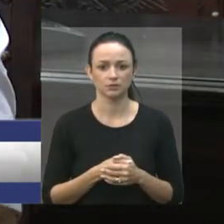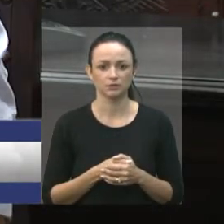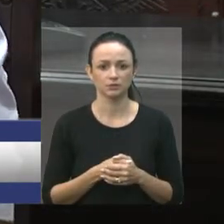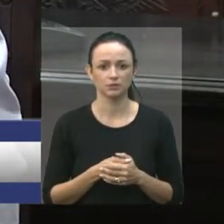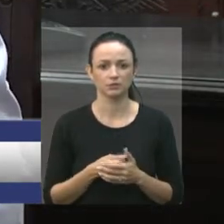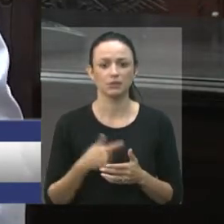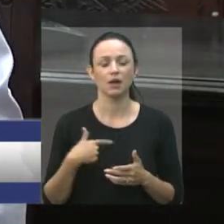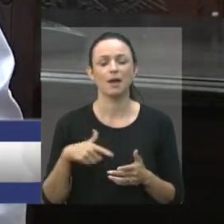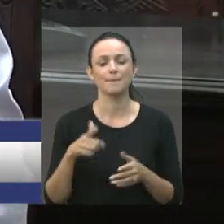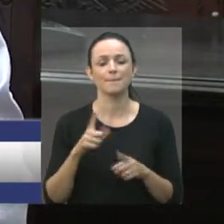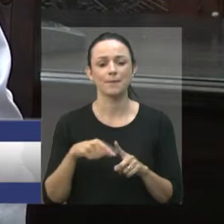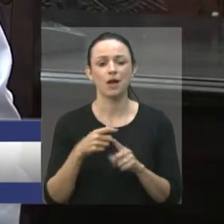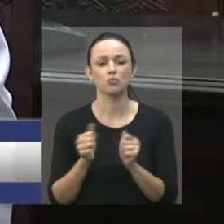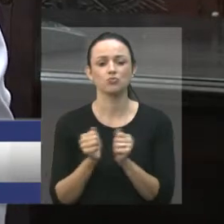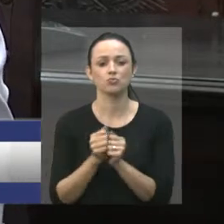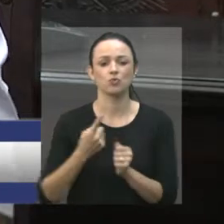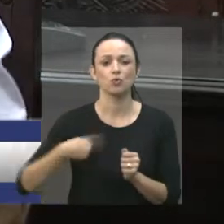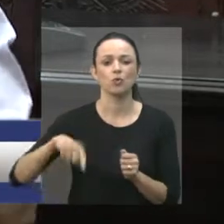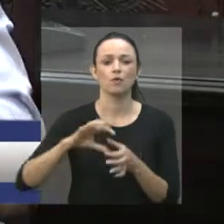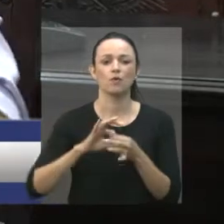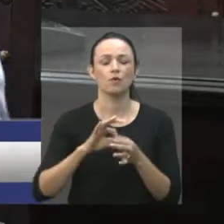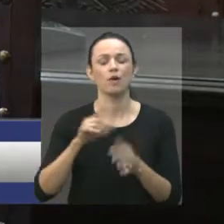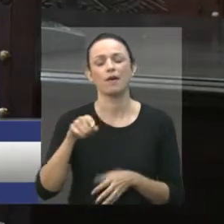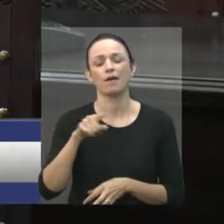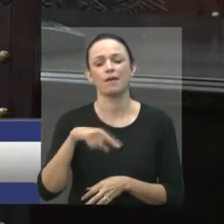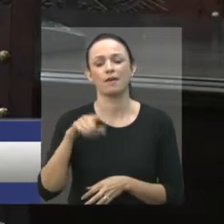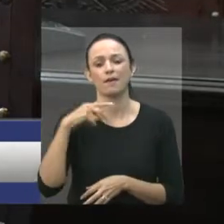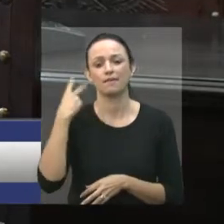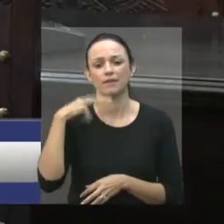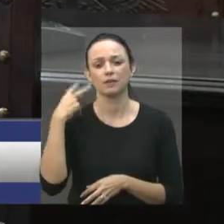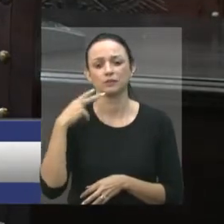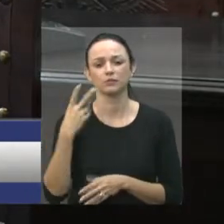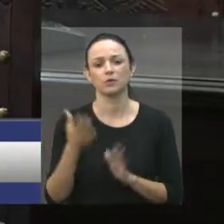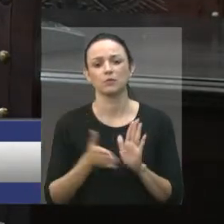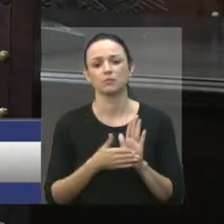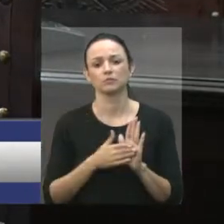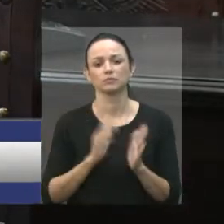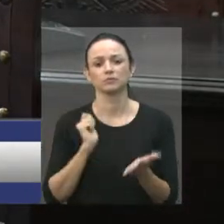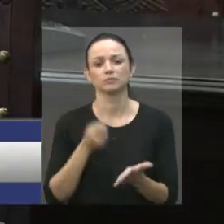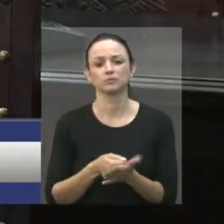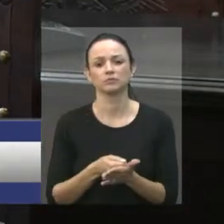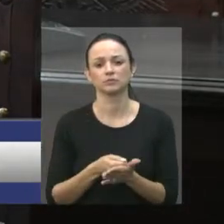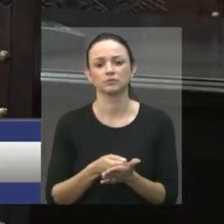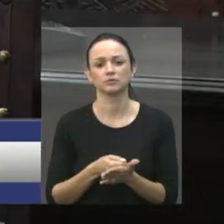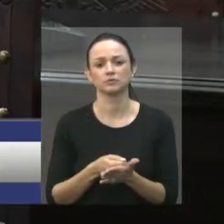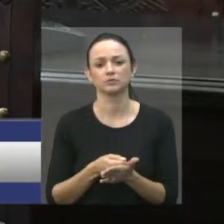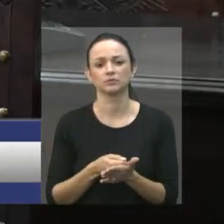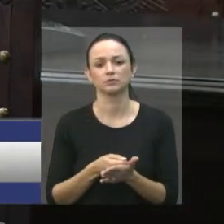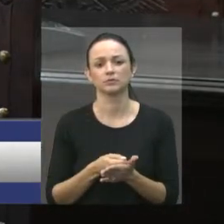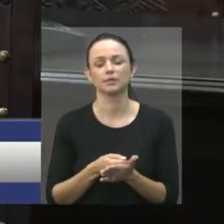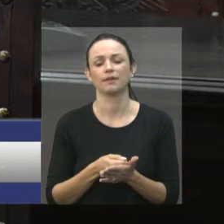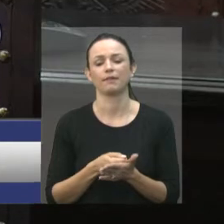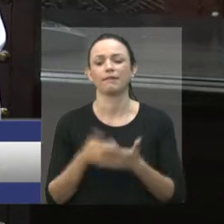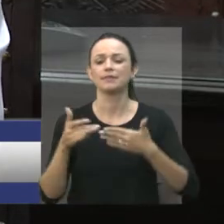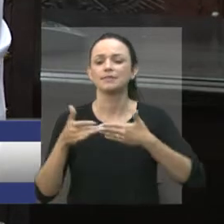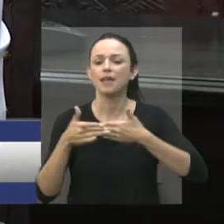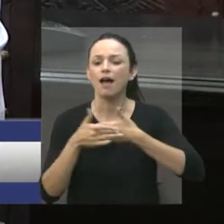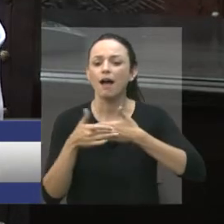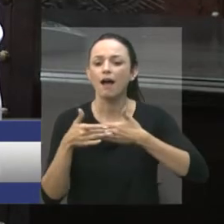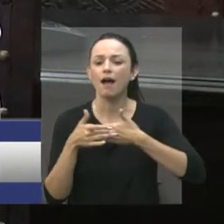os vereadores e paguem, ou que propõem aí o pagamento dos exames para